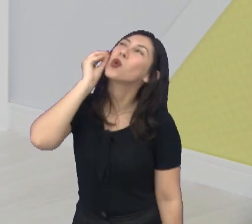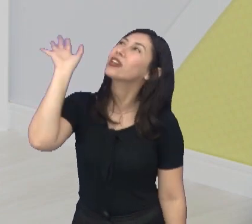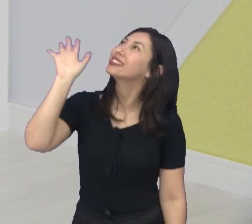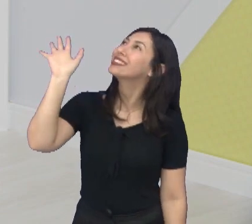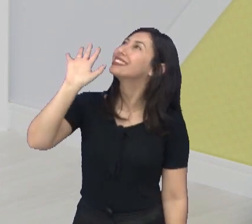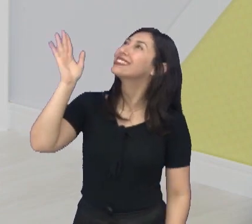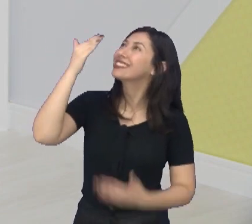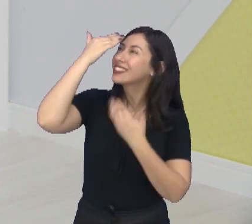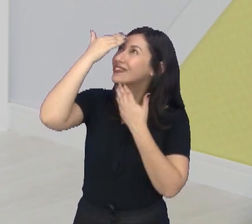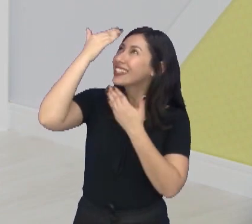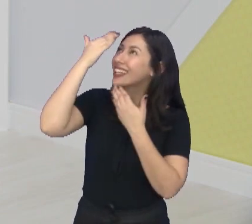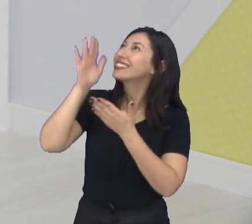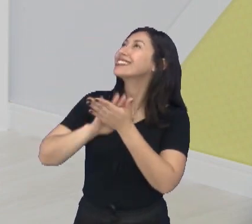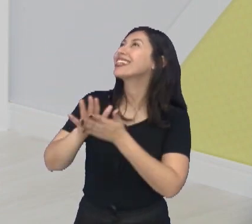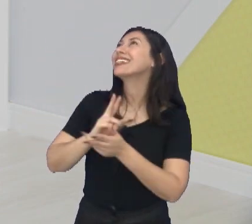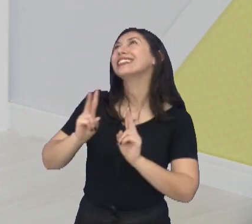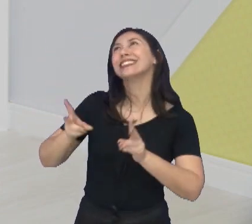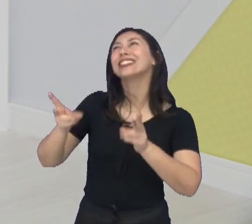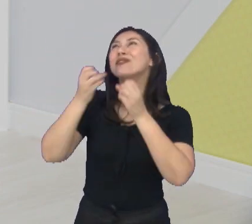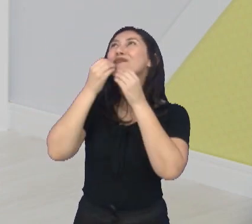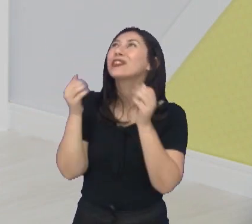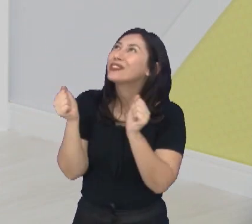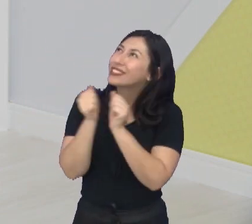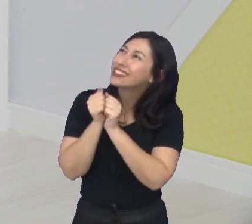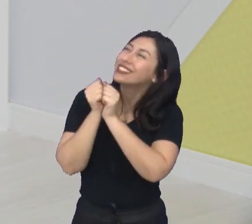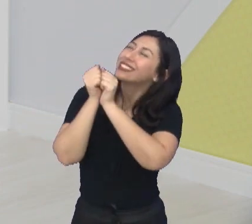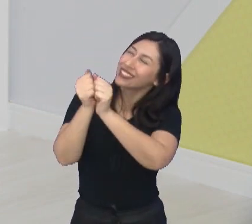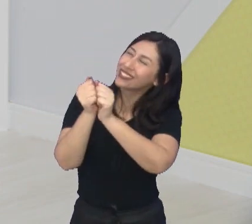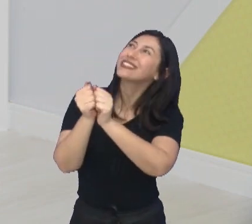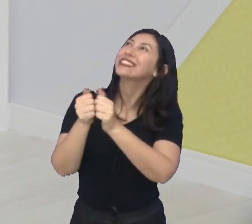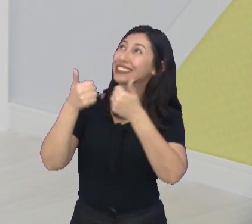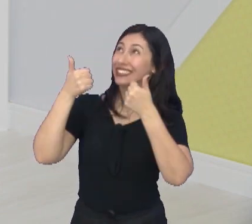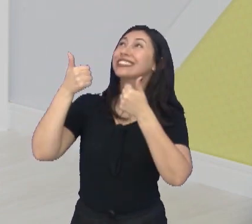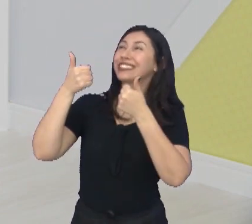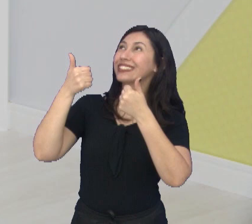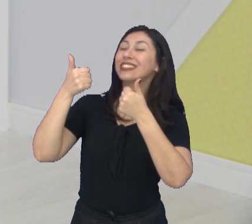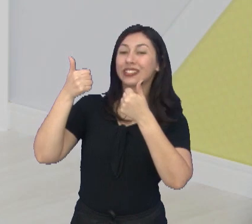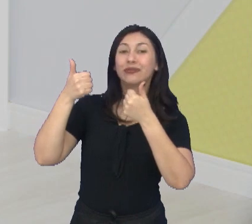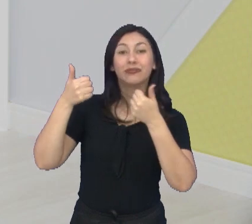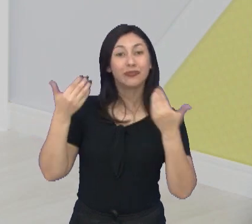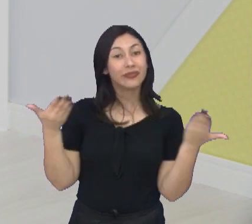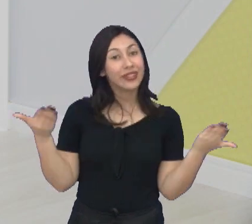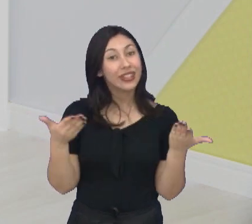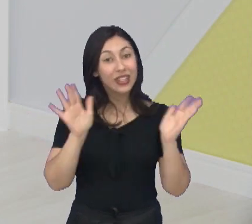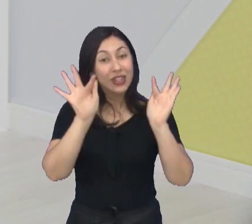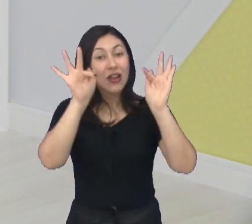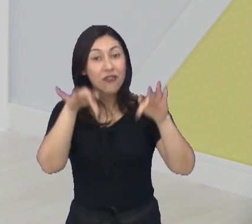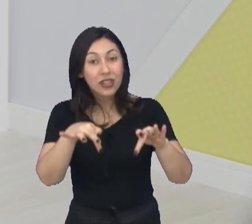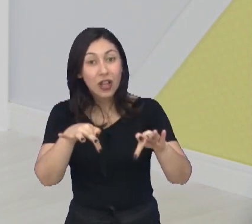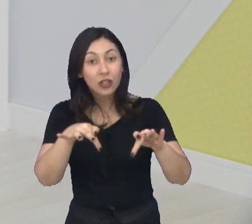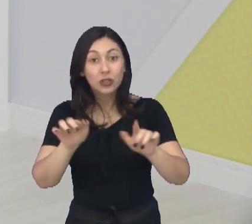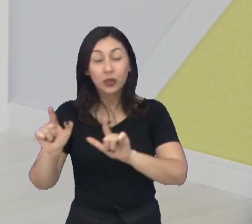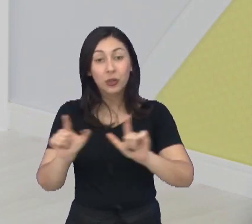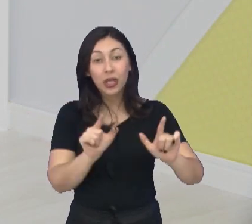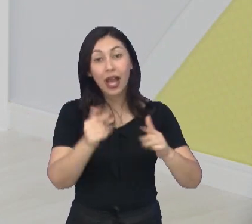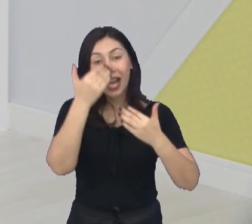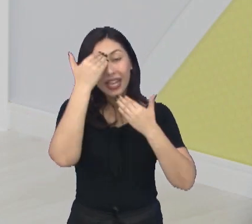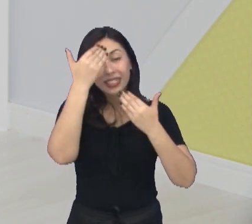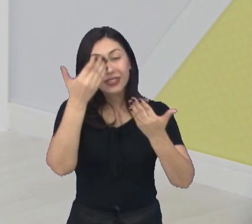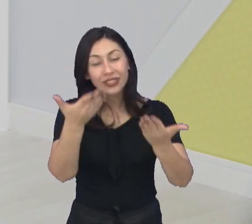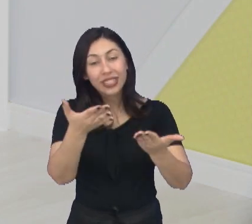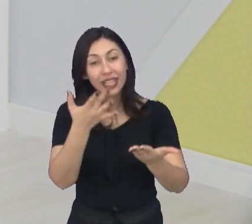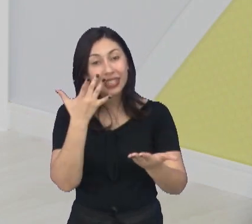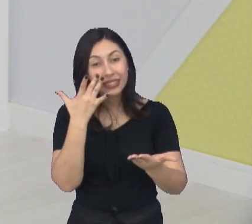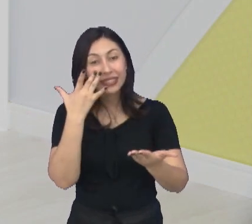Obrigado pela sua participação. Sempre bom tê-la aqui no nosso Hora do Esporte, tá certo? Nós vamos chegando ao final do programa de hoje, agradecendo a sua audiência, a